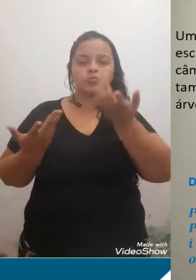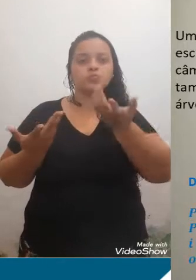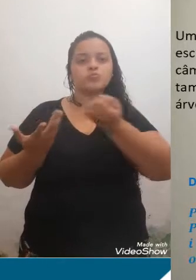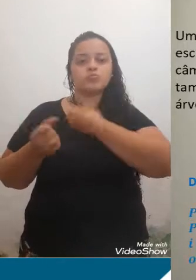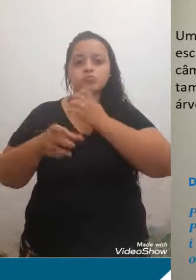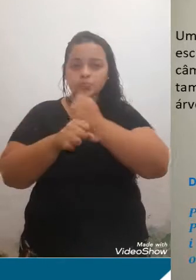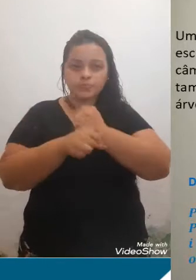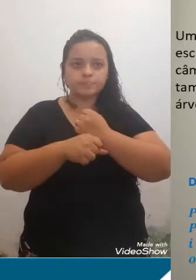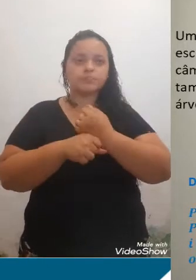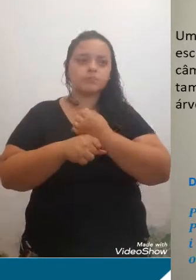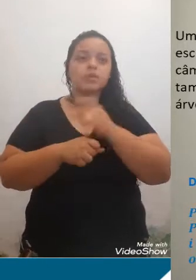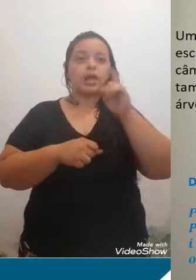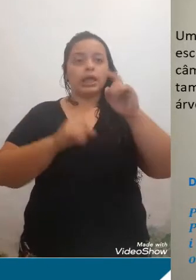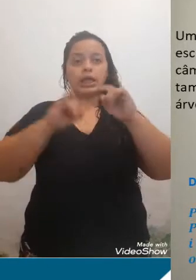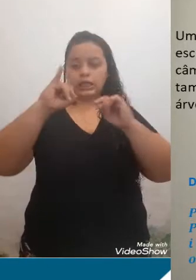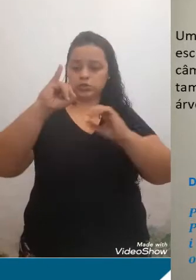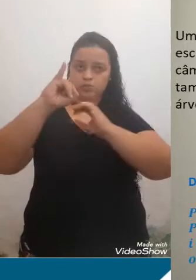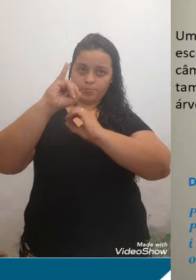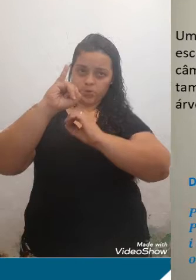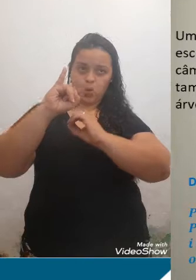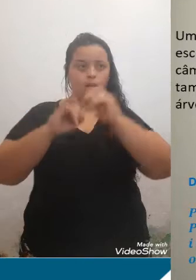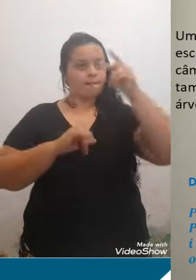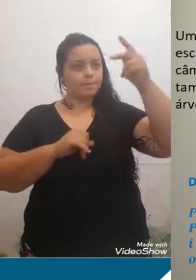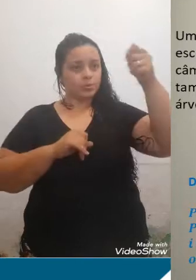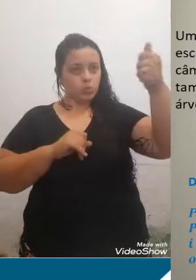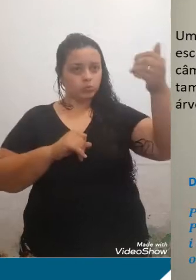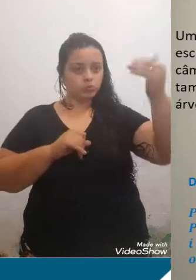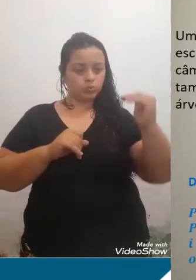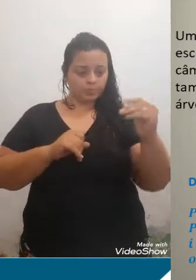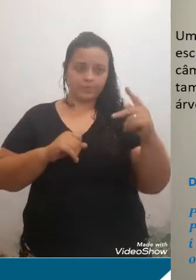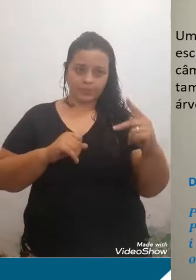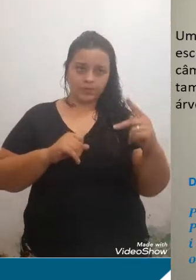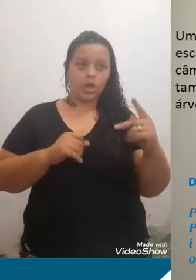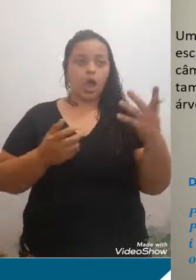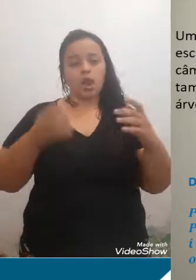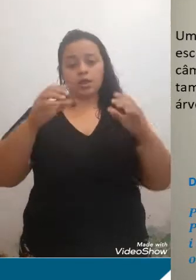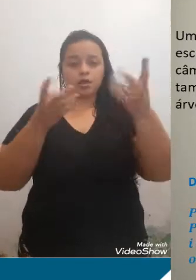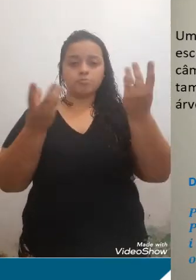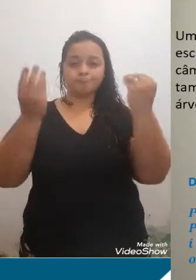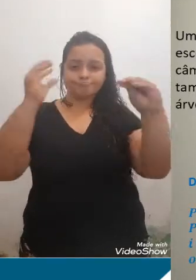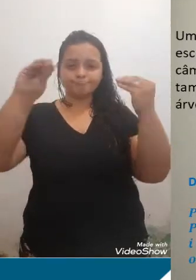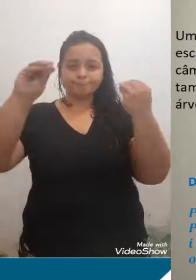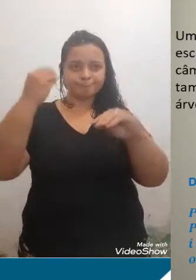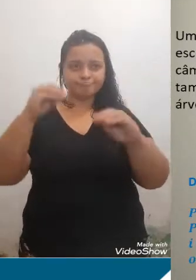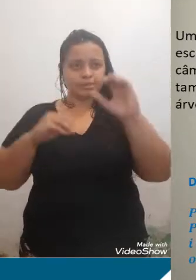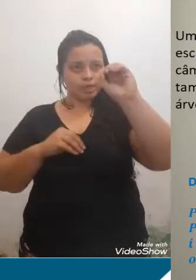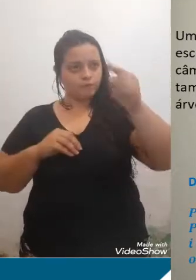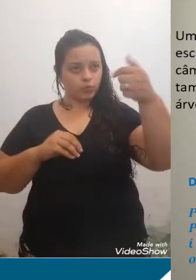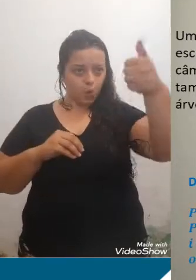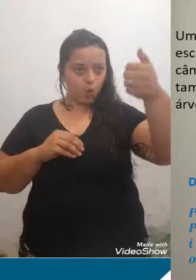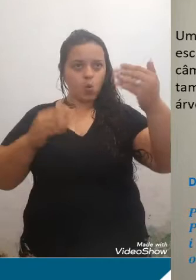grandezas. Então, a gente tem essa relação aqui, ó. I sobre O é igual a P' sobre P. O I é 0,1